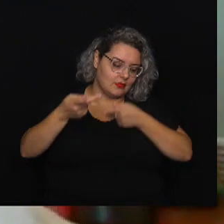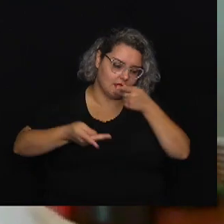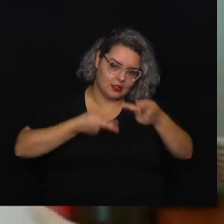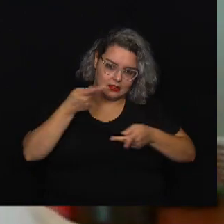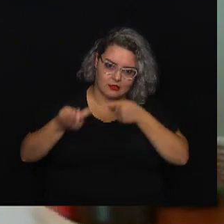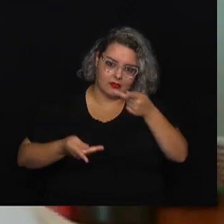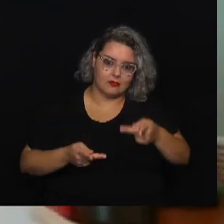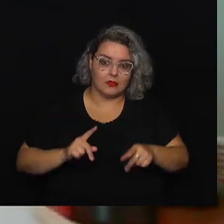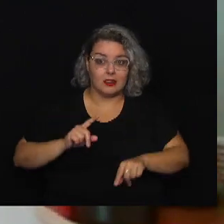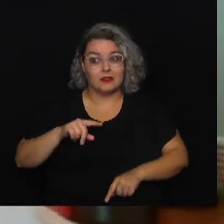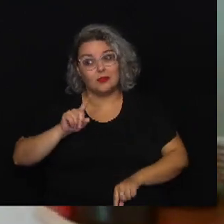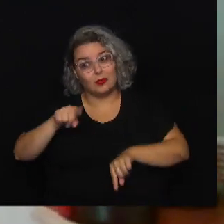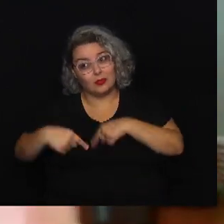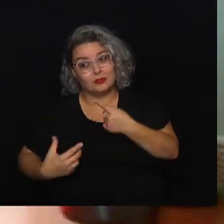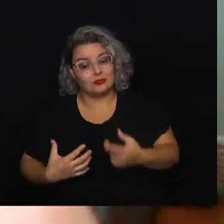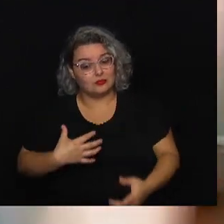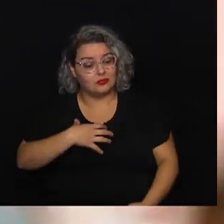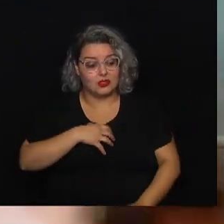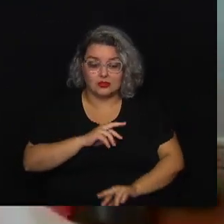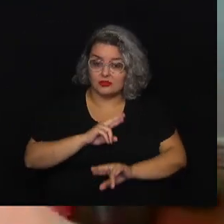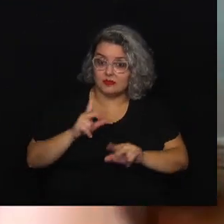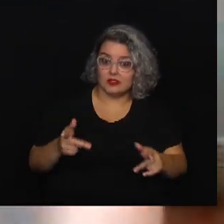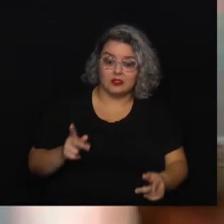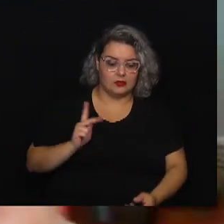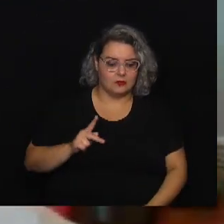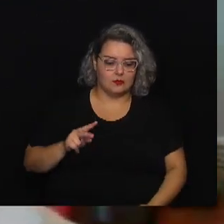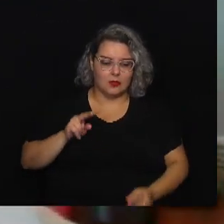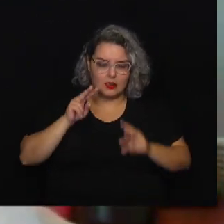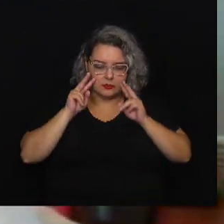jeito de mostrar e o professor tem um olhar ali